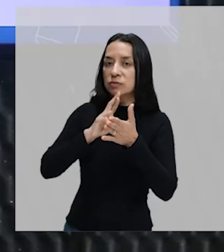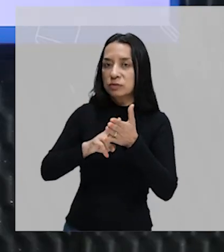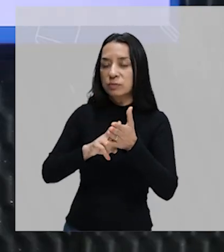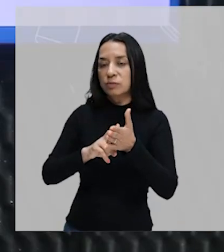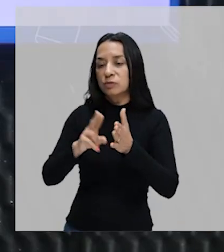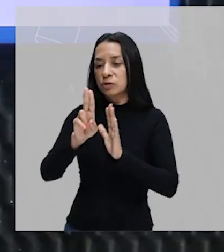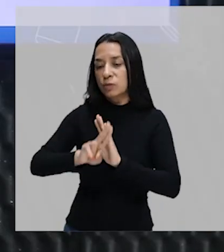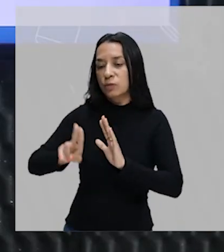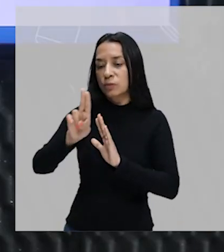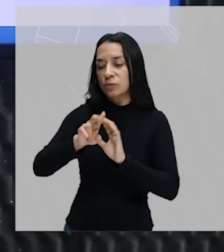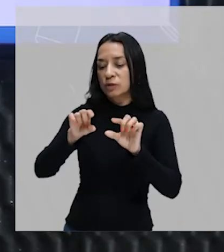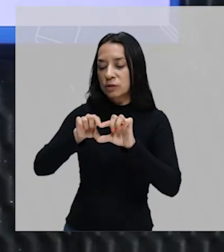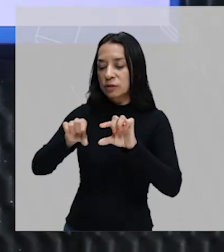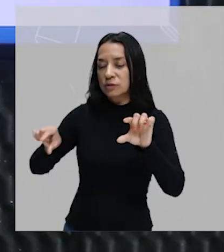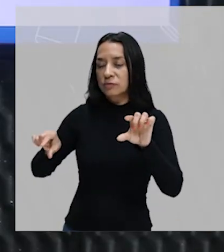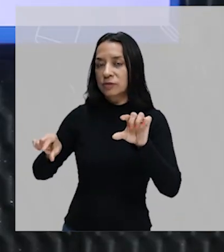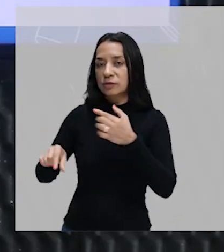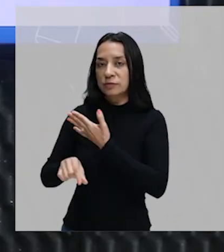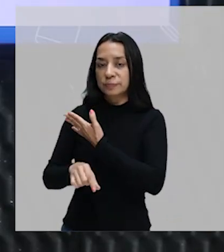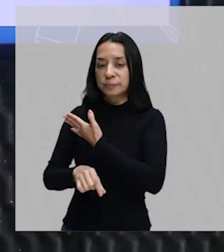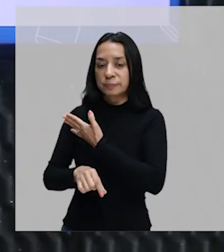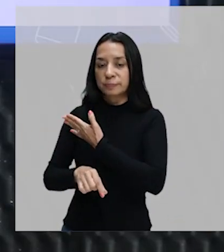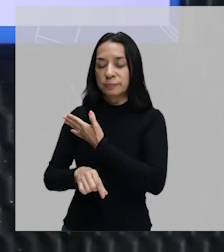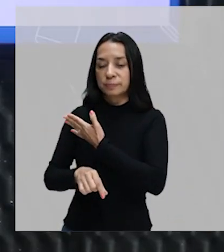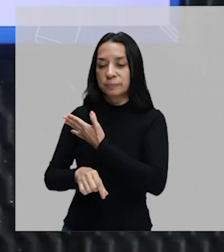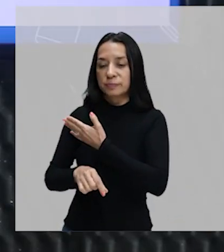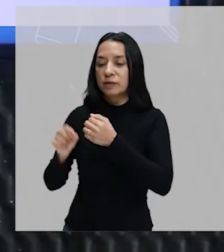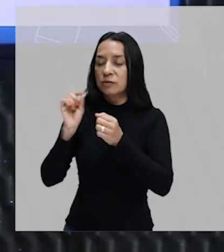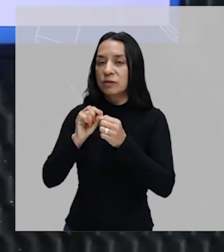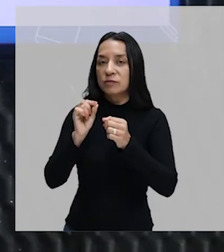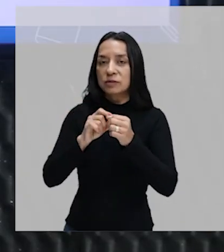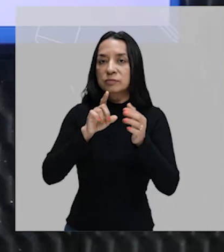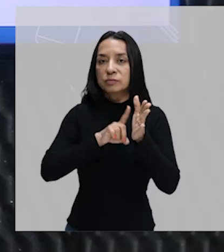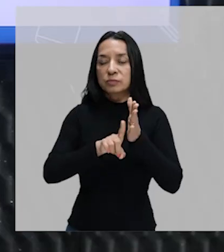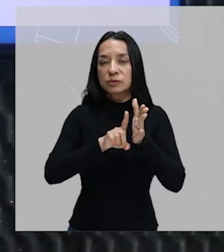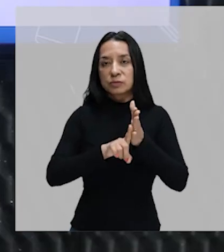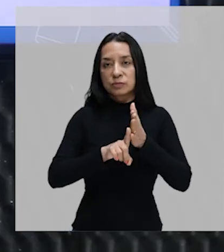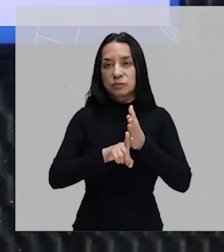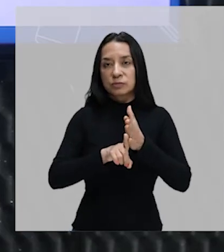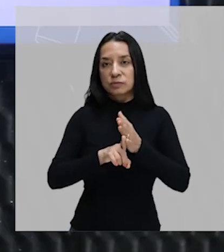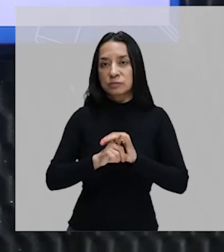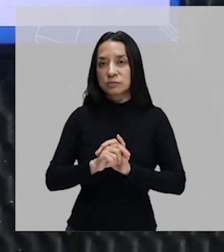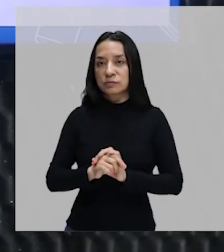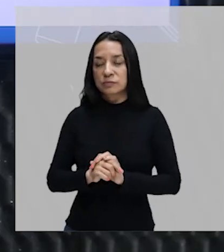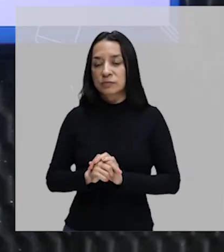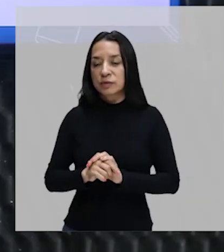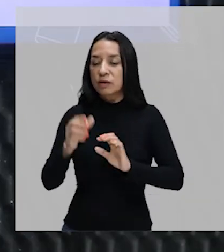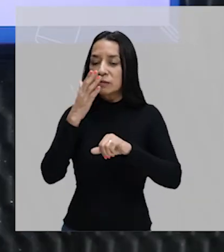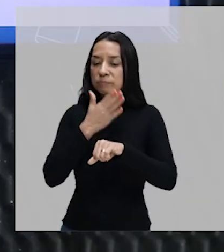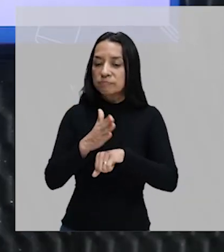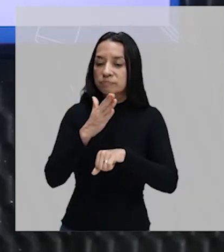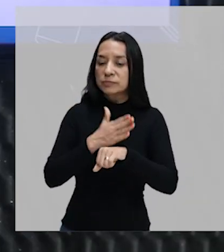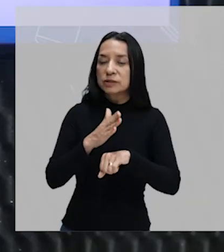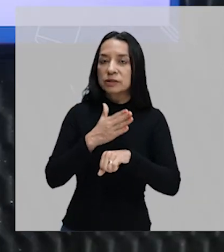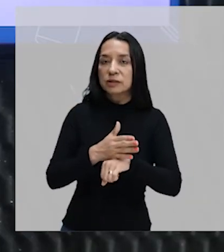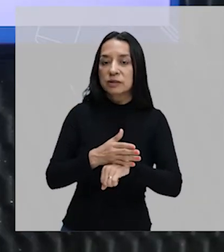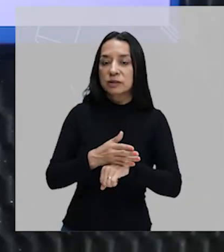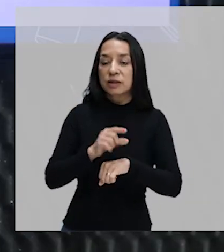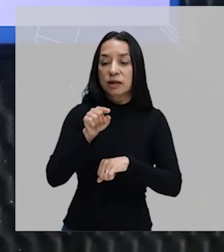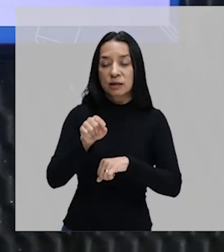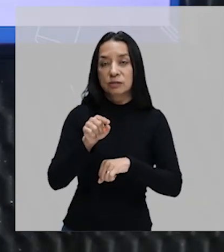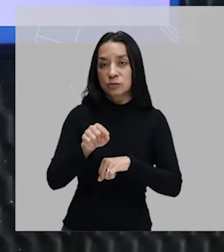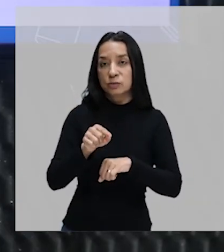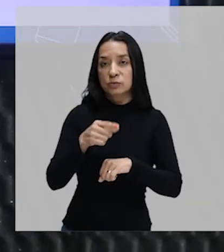frases todas que nós colocamos aqui, tá? E vá fazendo essas perguntas. Você vai treinar a sua fala,